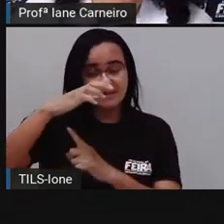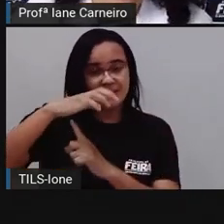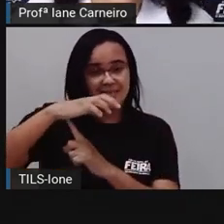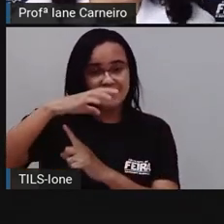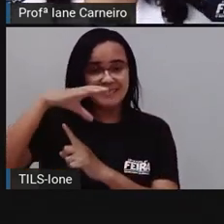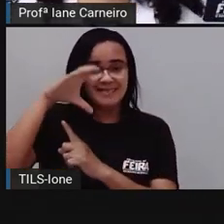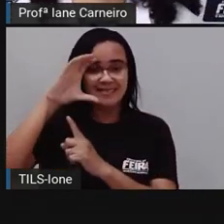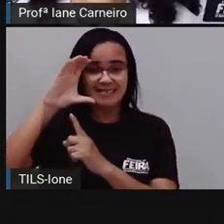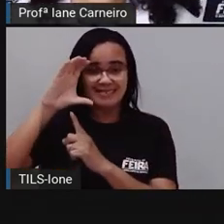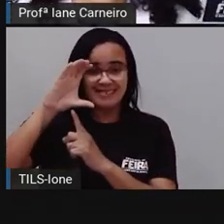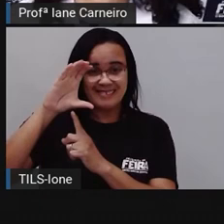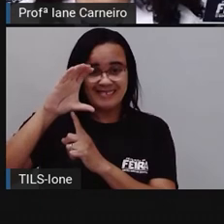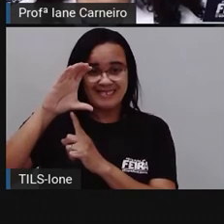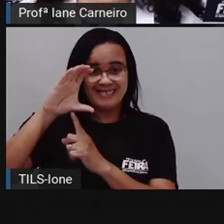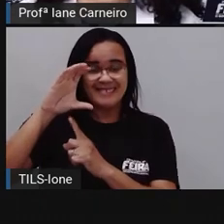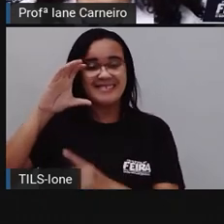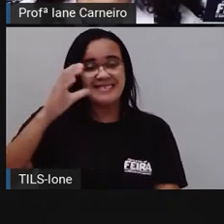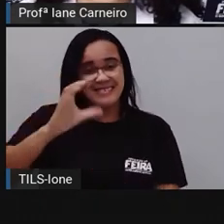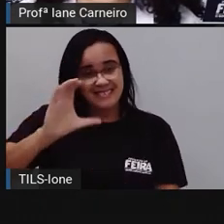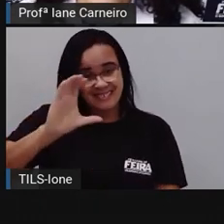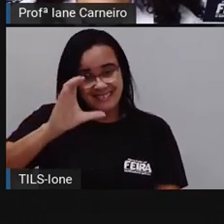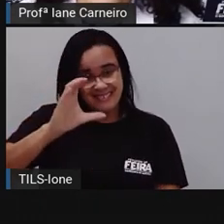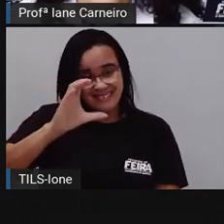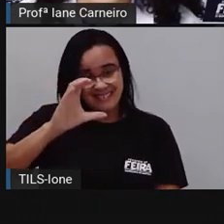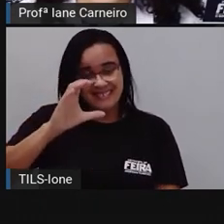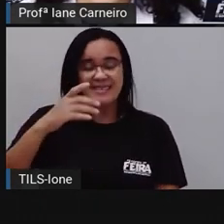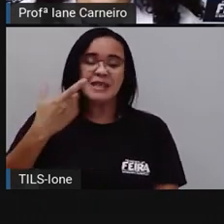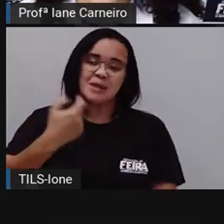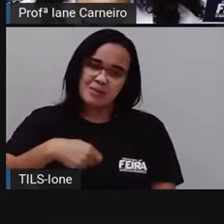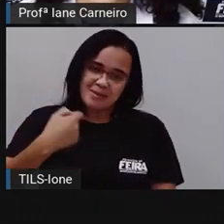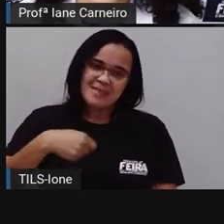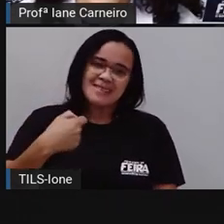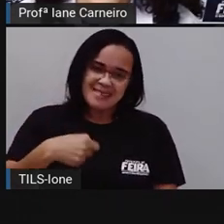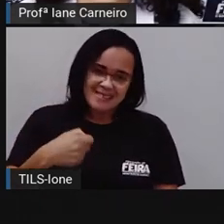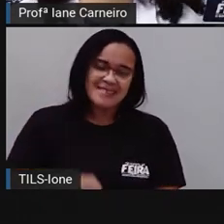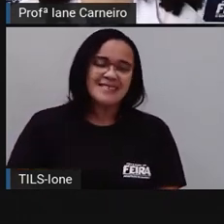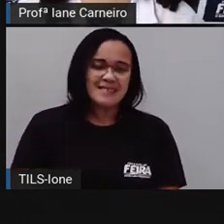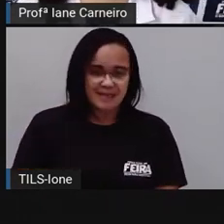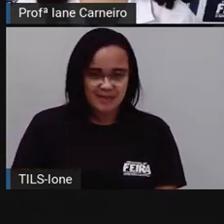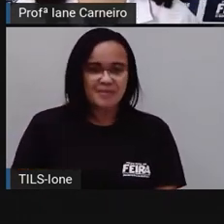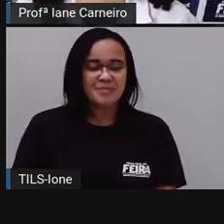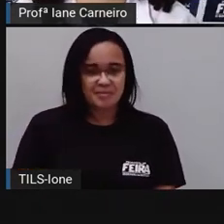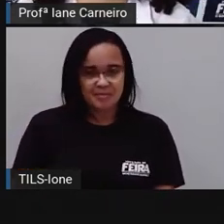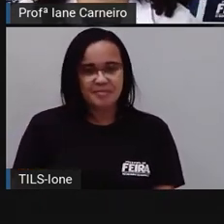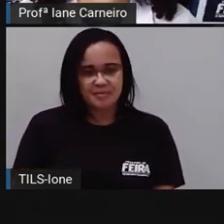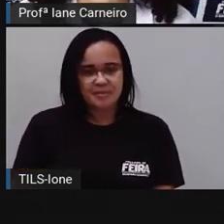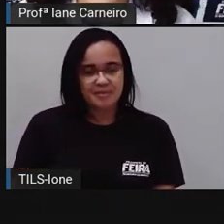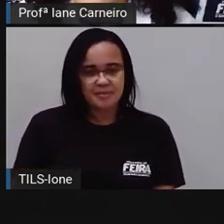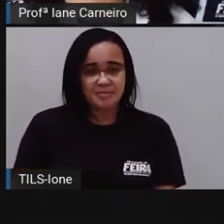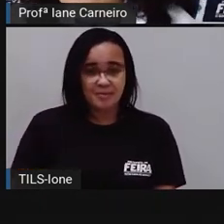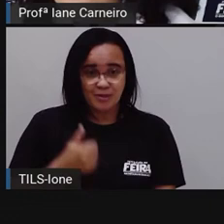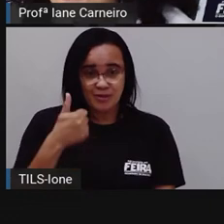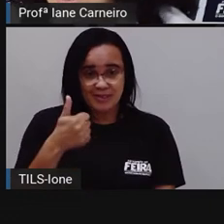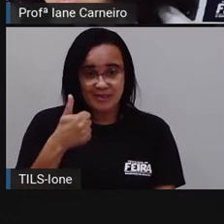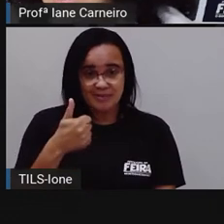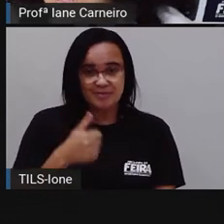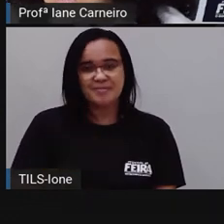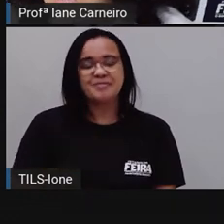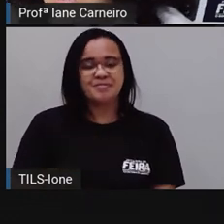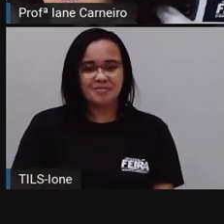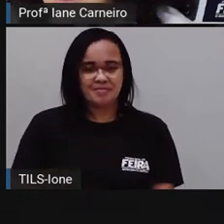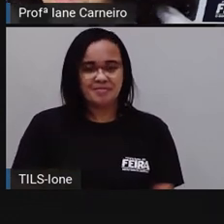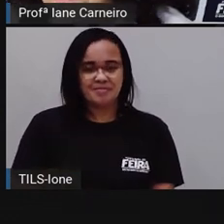é onça. E aí, para ter esse som do sa, ó, a gente precisa do C cedilha, tá joia?